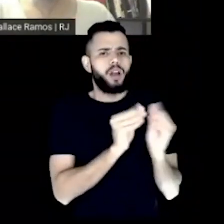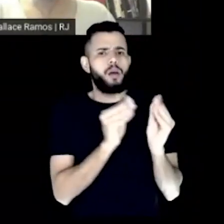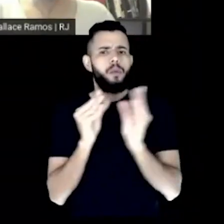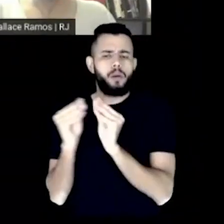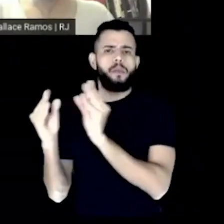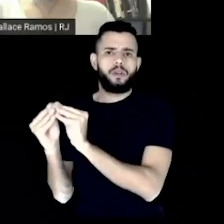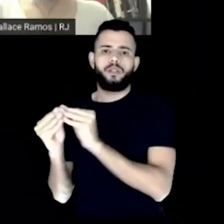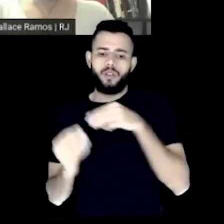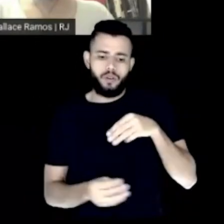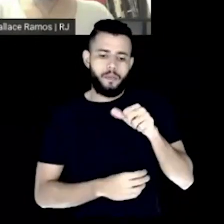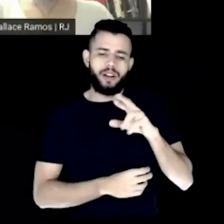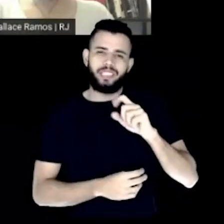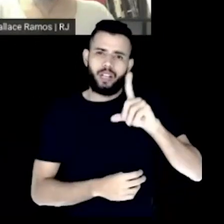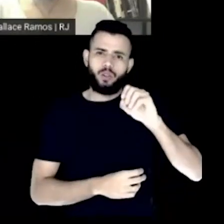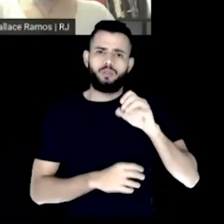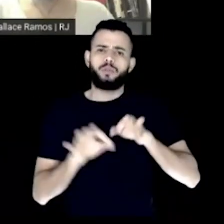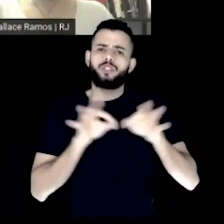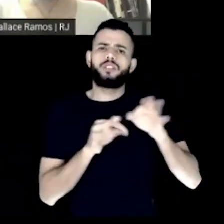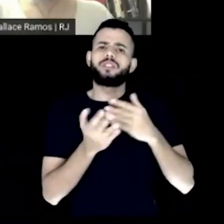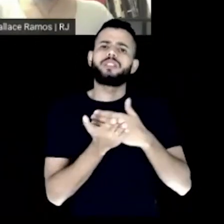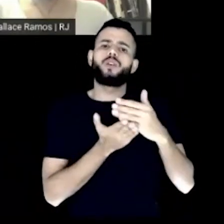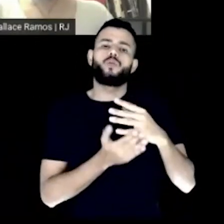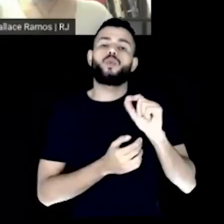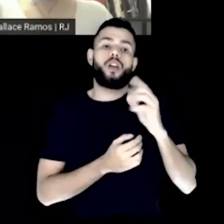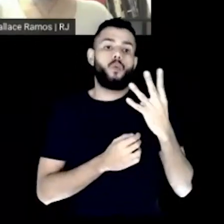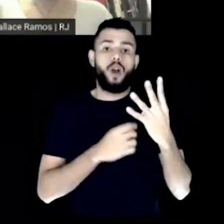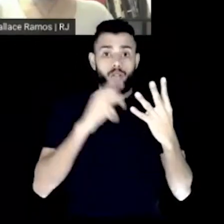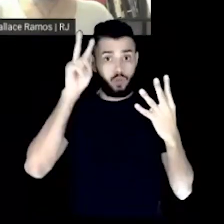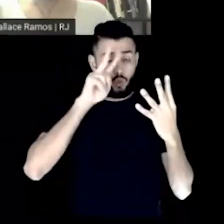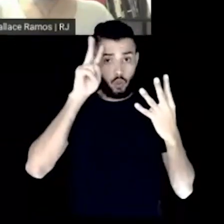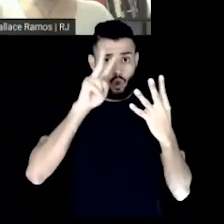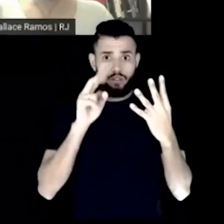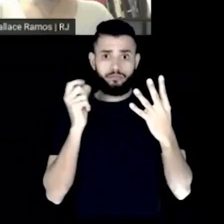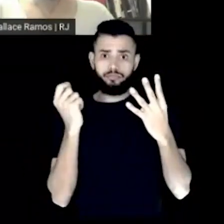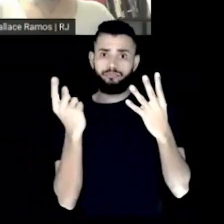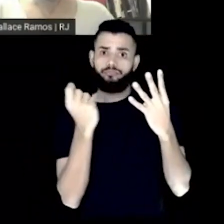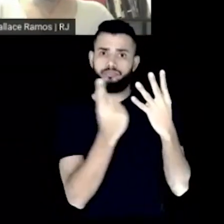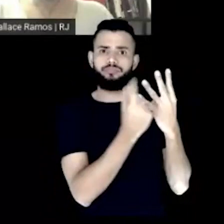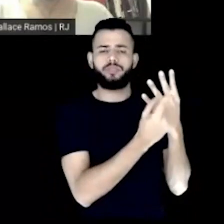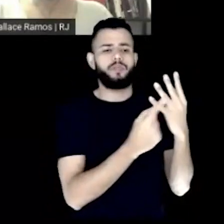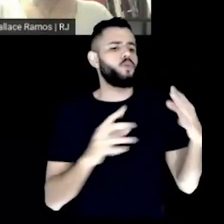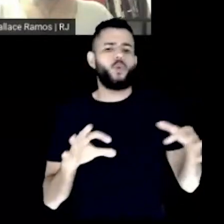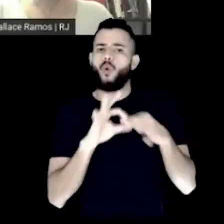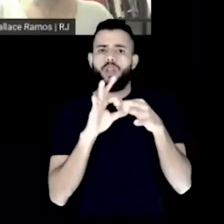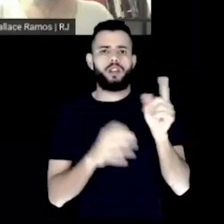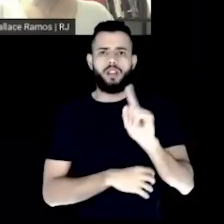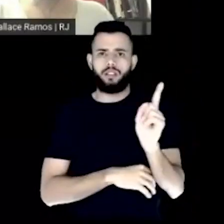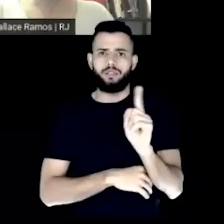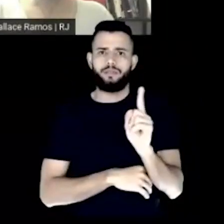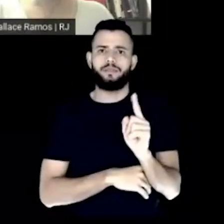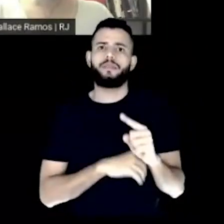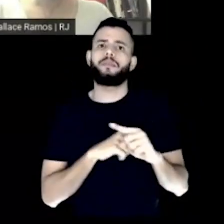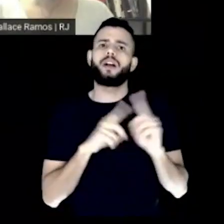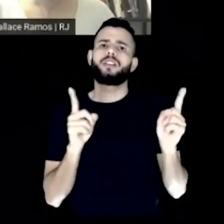capítulos. O Marcelo, ele queria, o projeto inicial era que fossem quatro histórias isoladas ao longo do Apocalipse, que não se